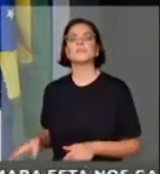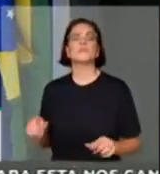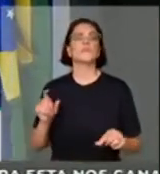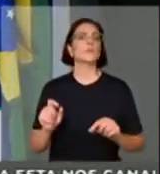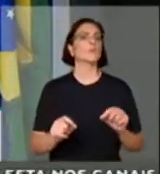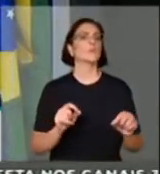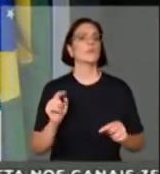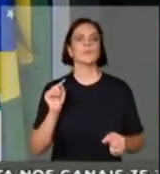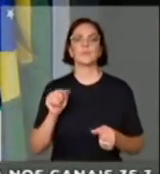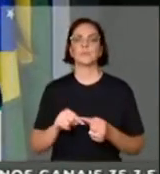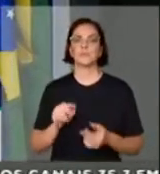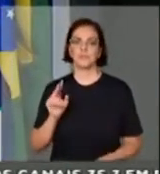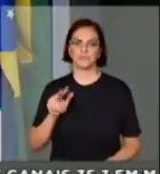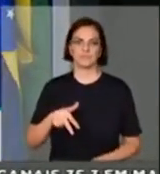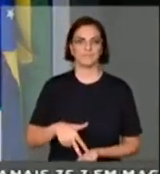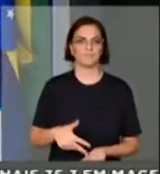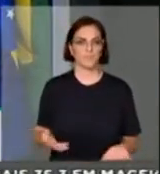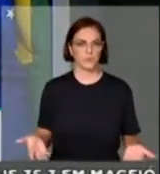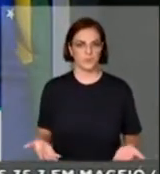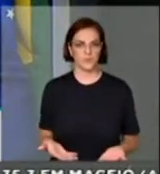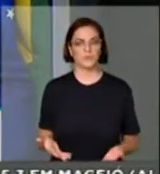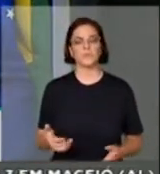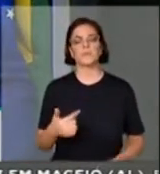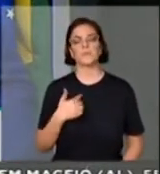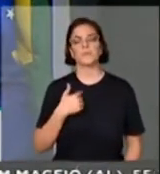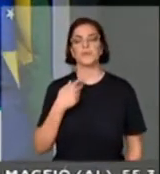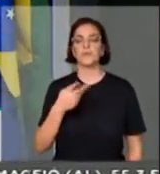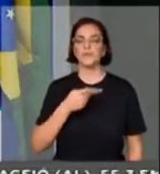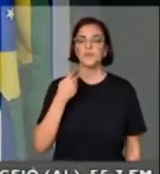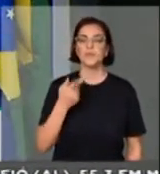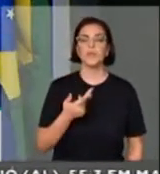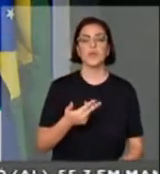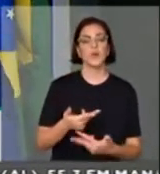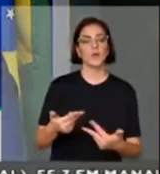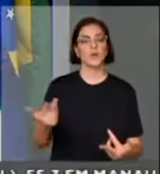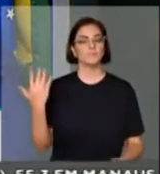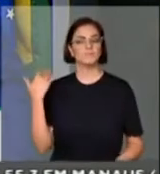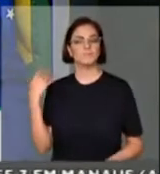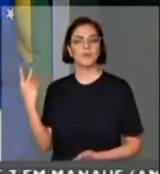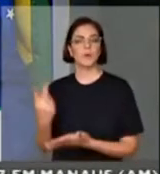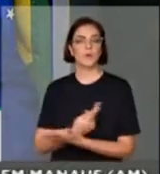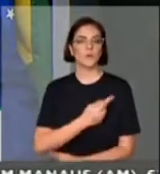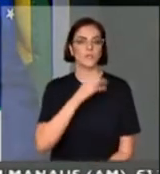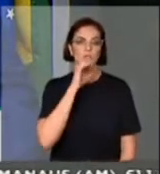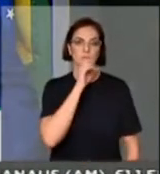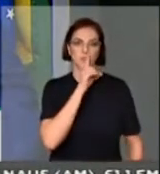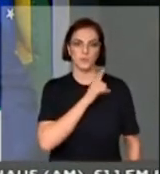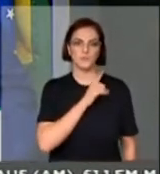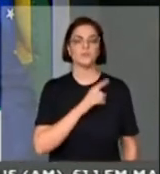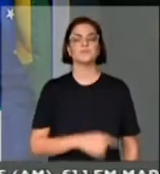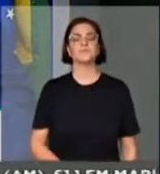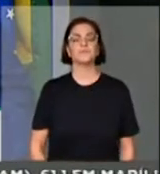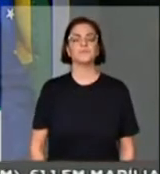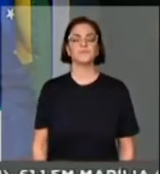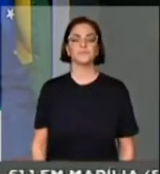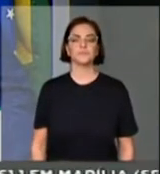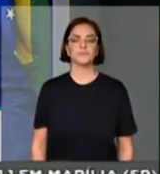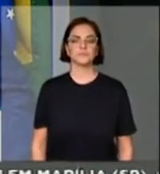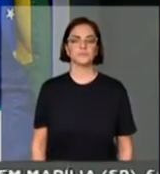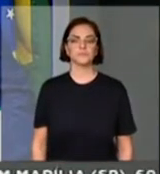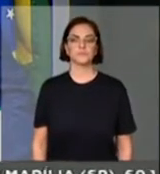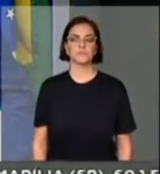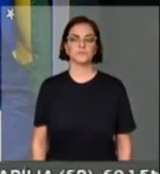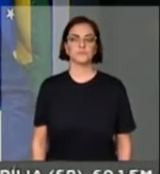Venho aqui para falar a respeito de fatos que ocorreram no final de semana que